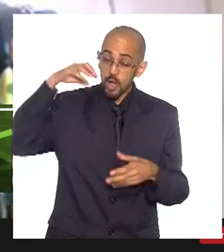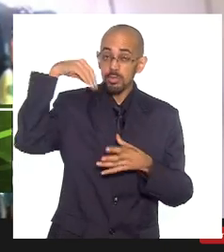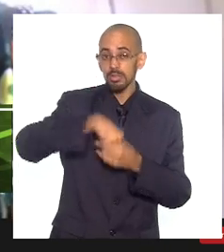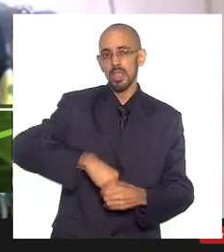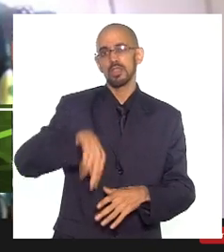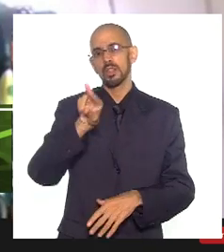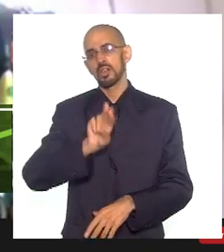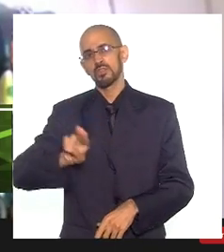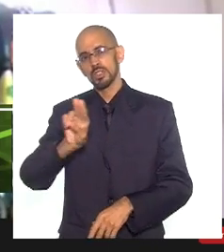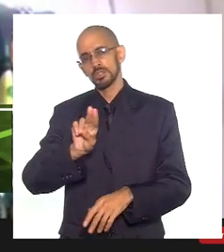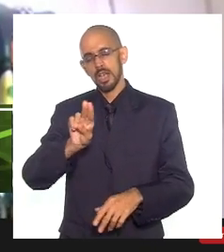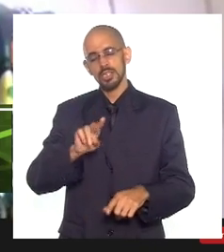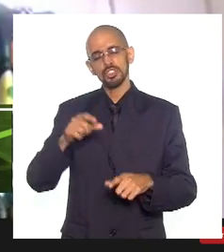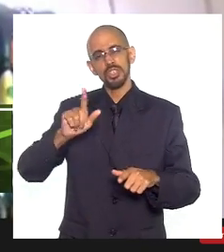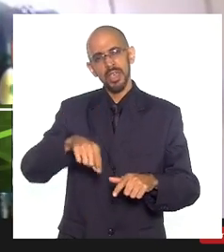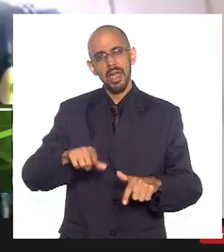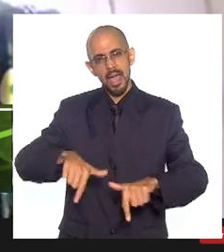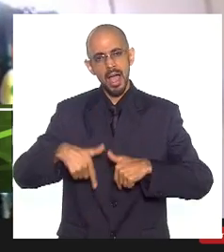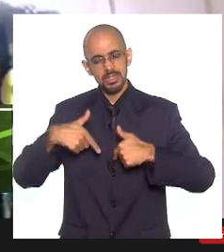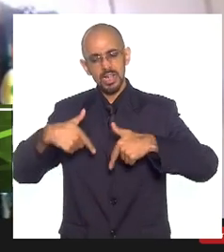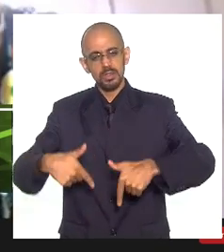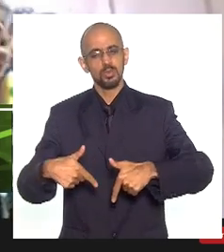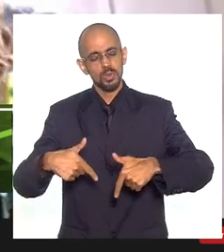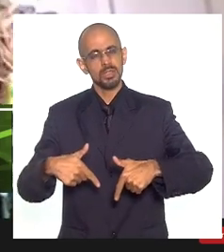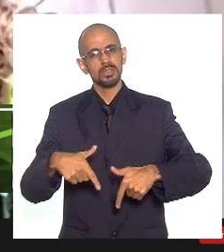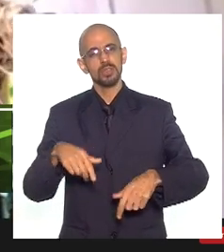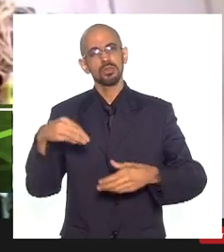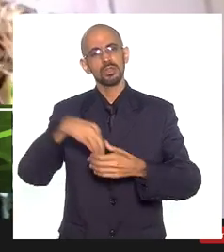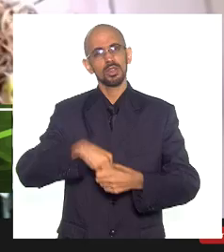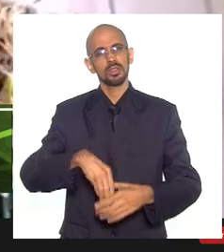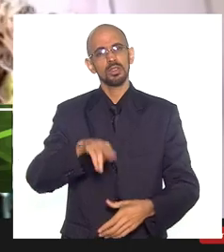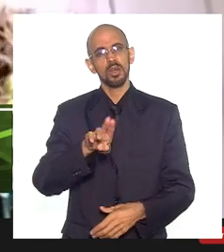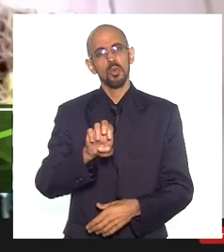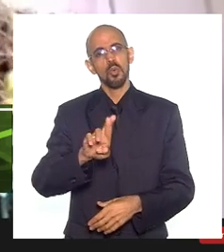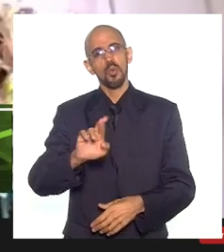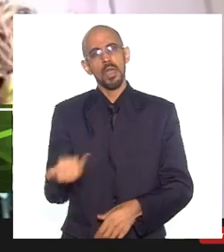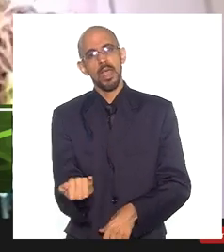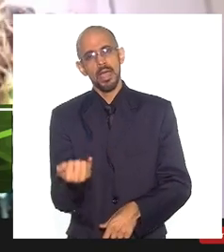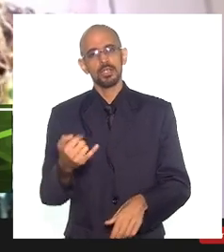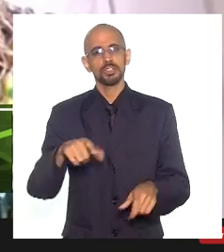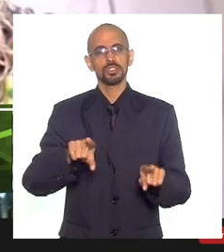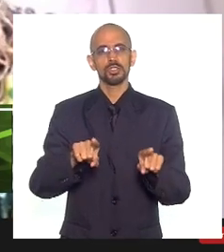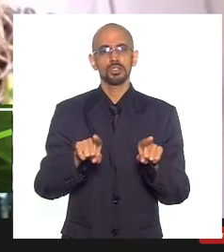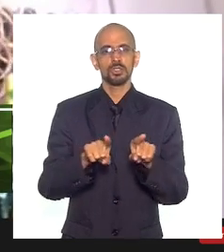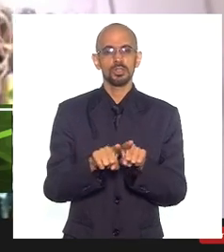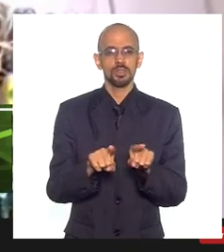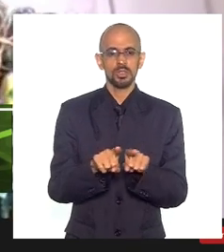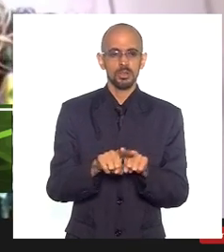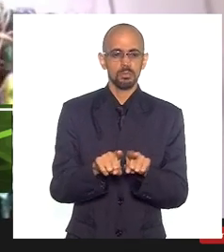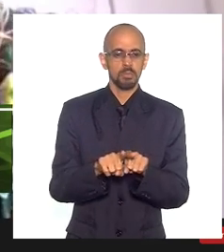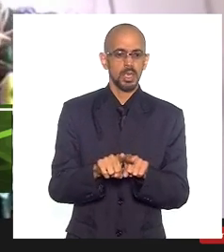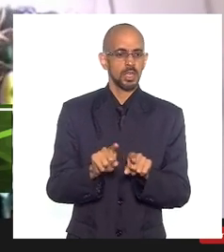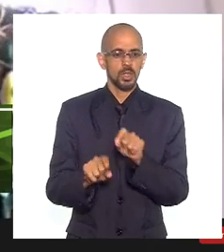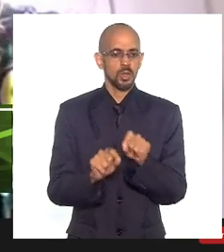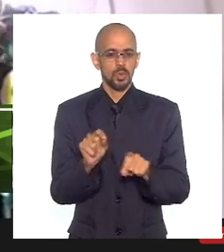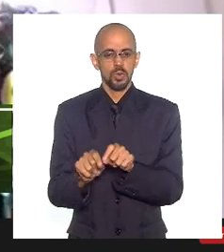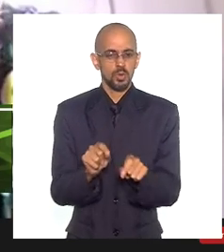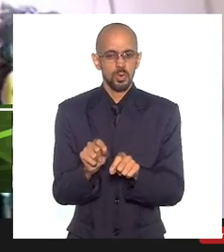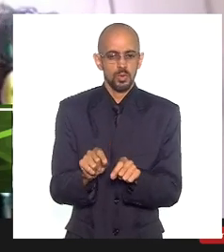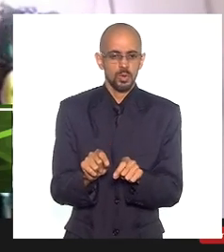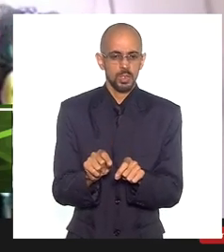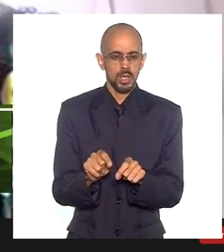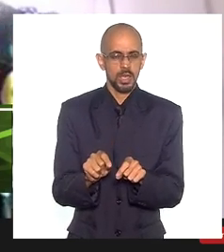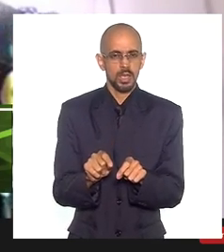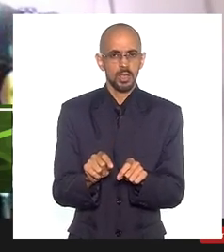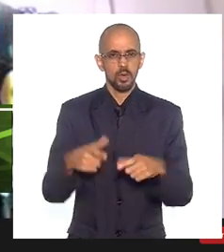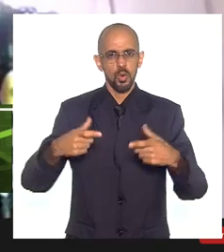da atuação da UERJ e também do vencimento aqui no espaço